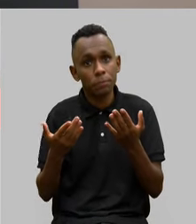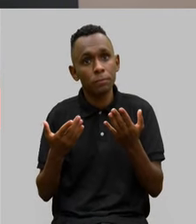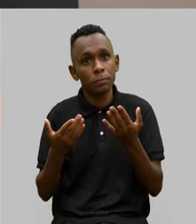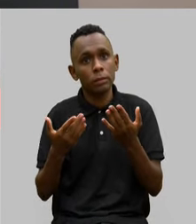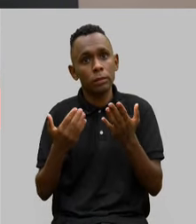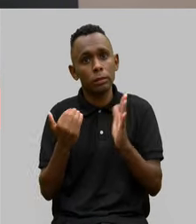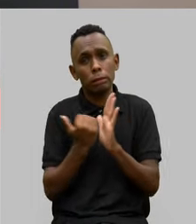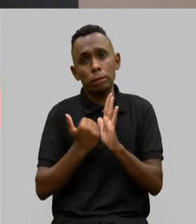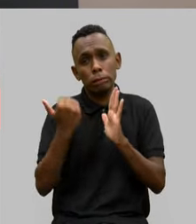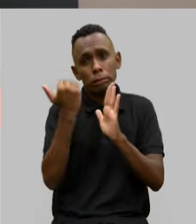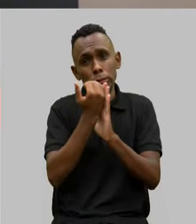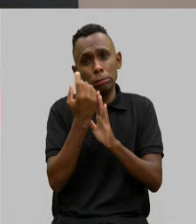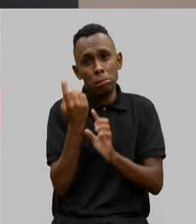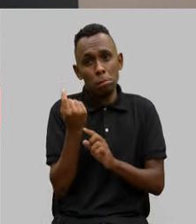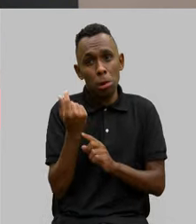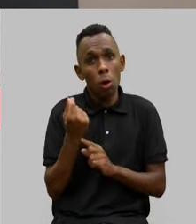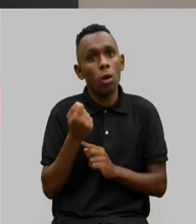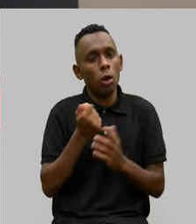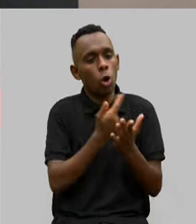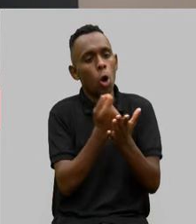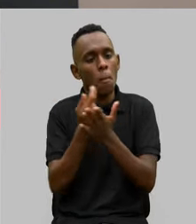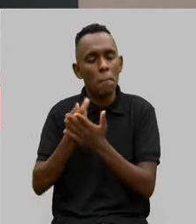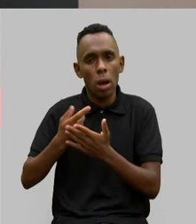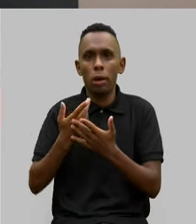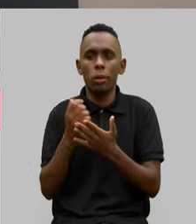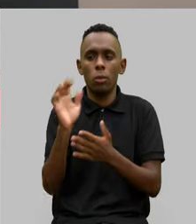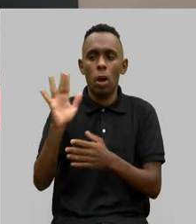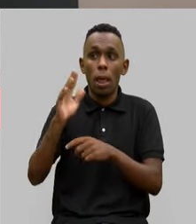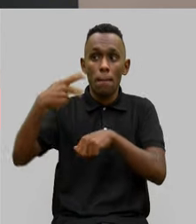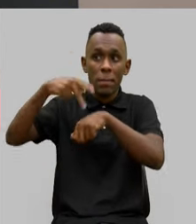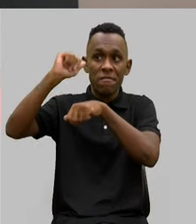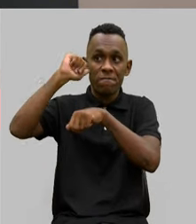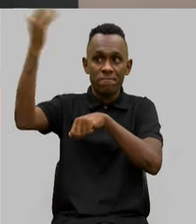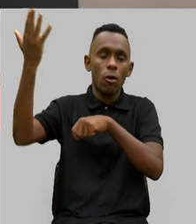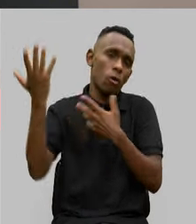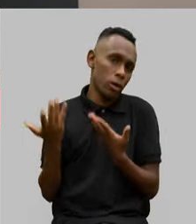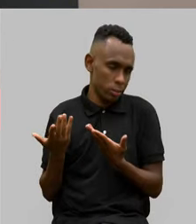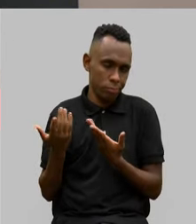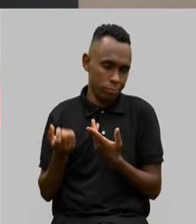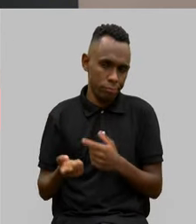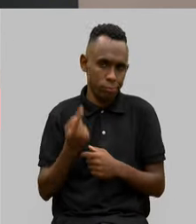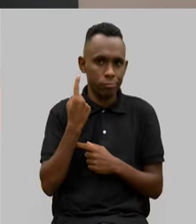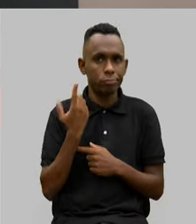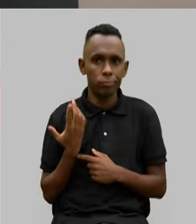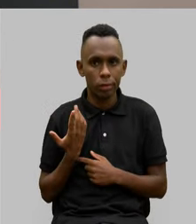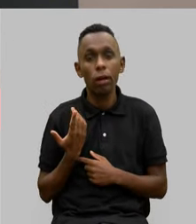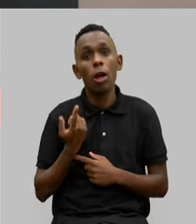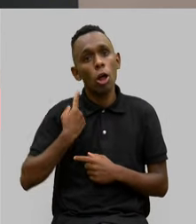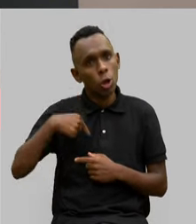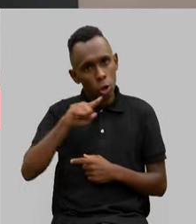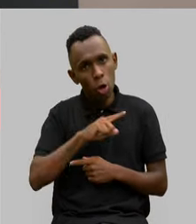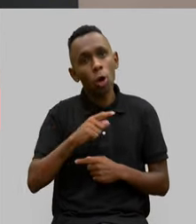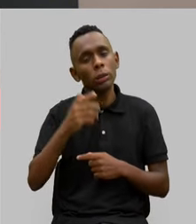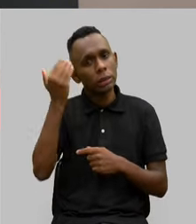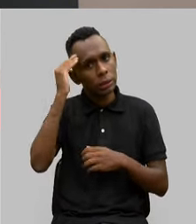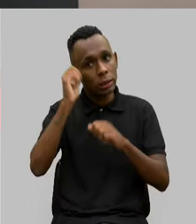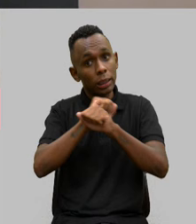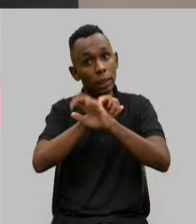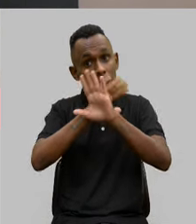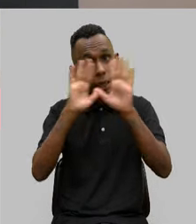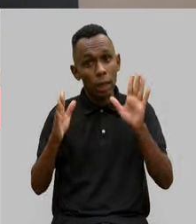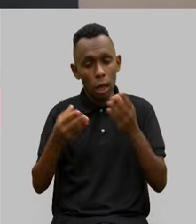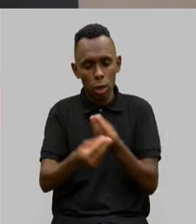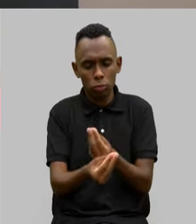altíssimo custo comprando cannabis importado e onerando a folha pública né então a gente tem que ser razoável entender que a gente tá no